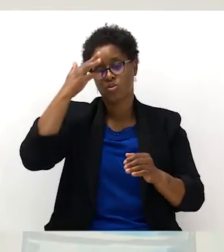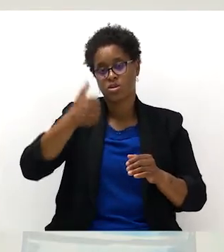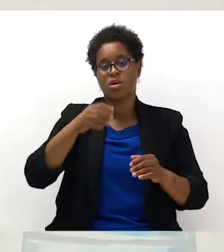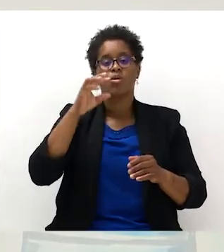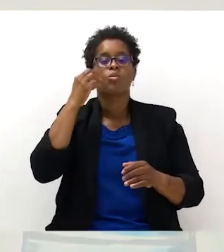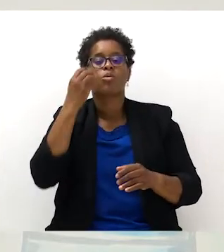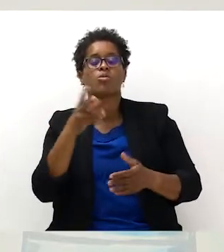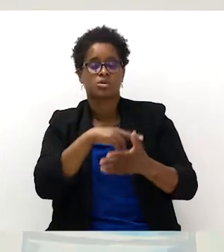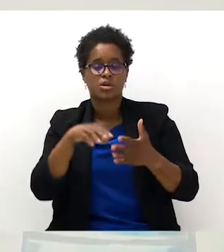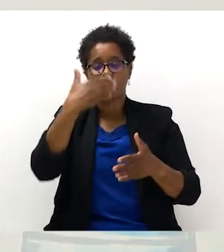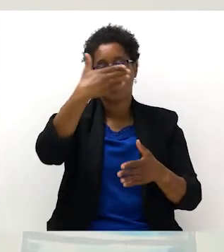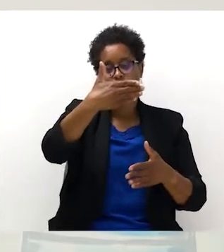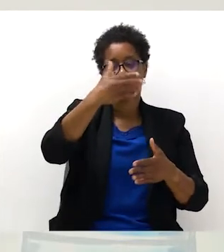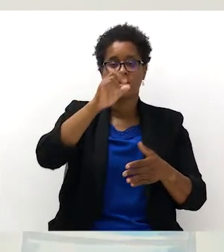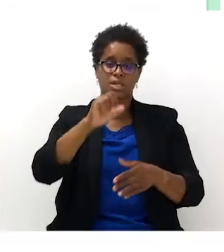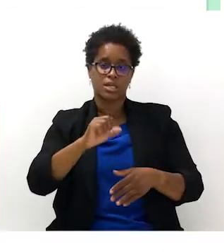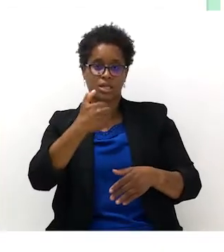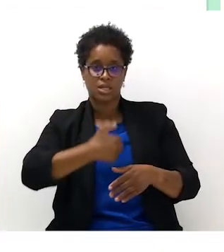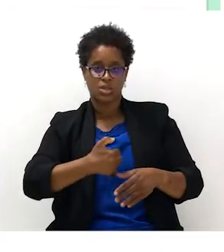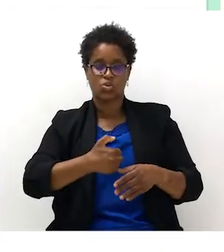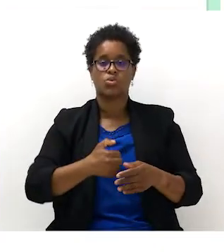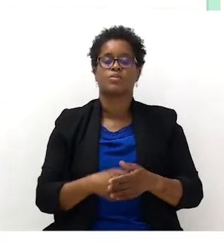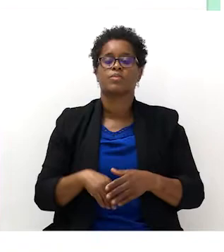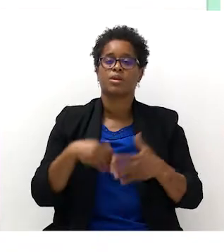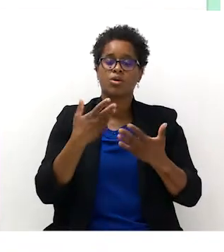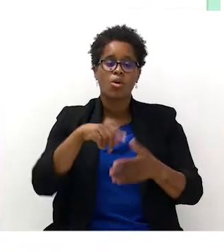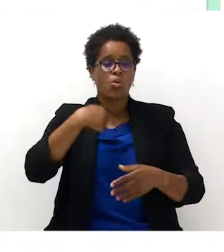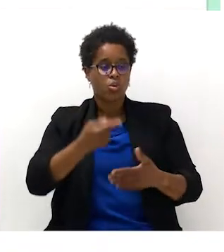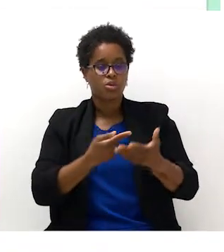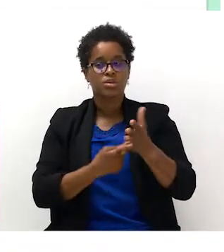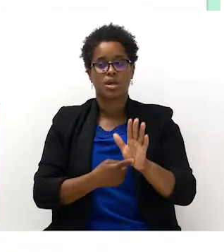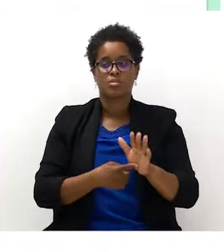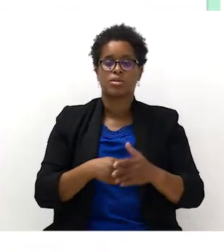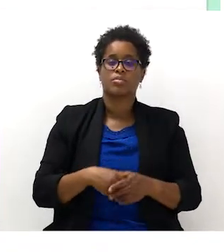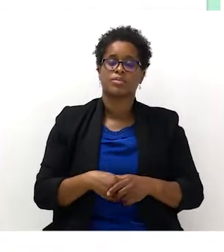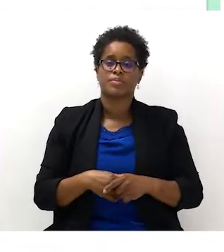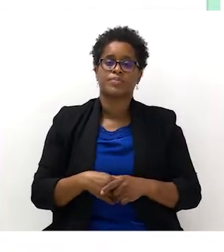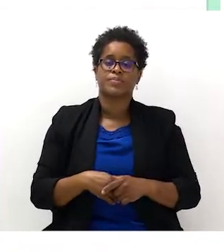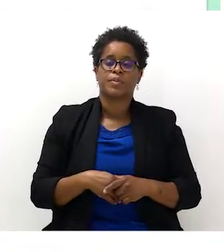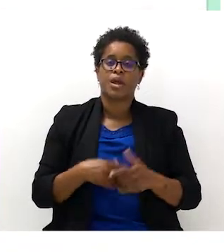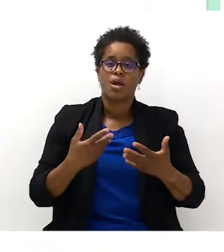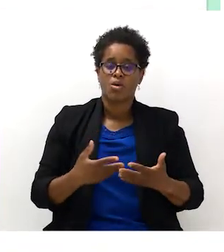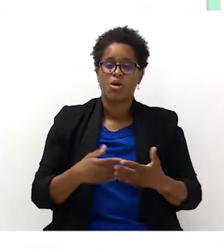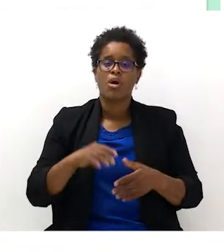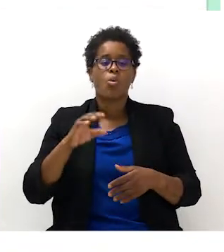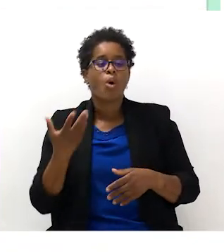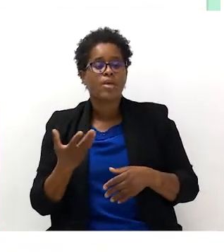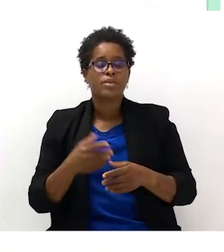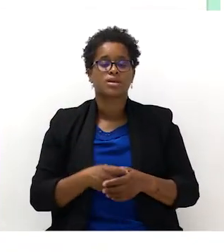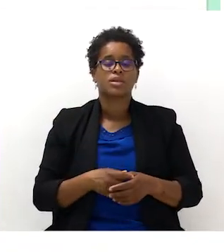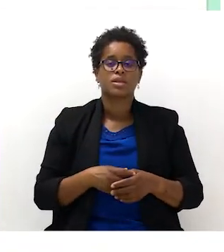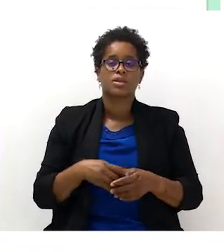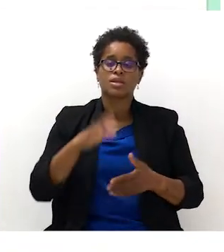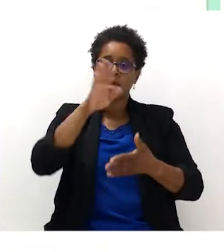lê? 1/5. Um outro exemplo ainda. Agora, quantas partes